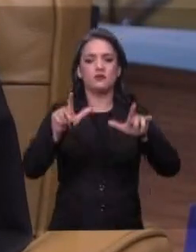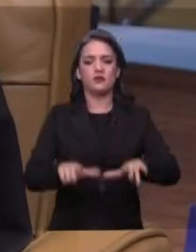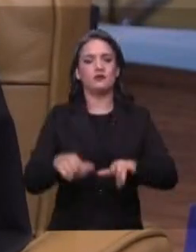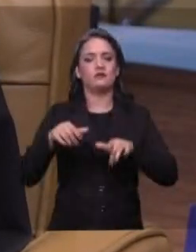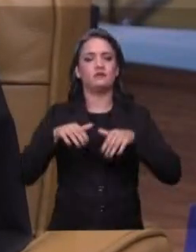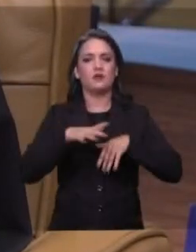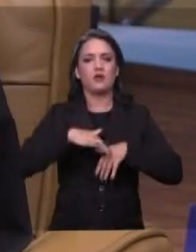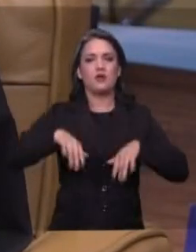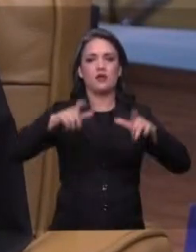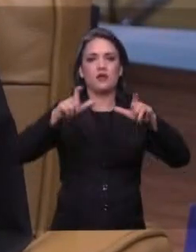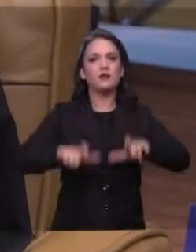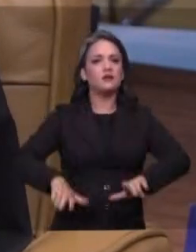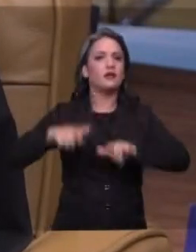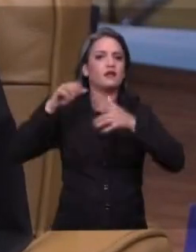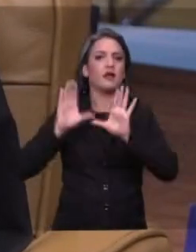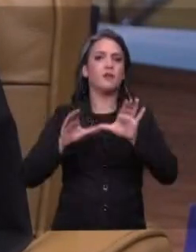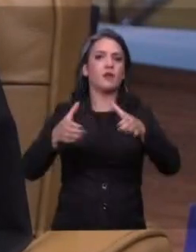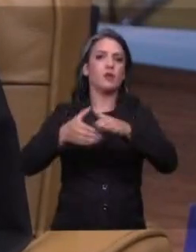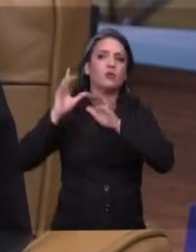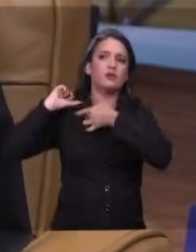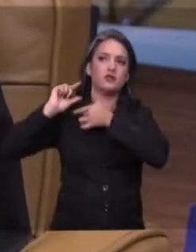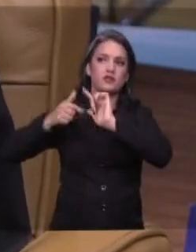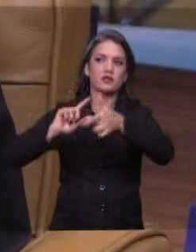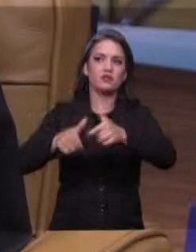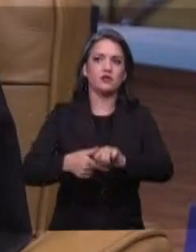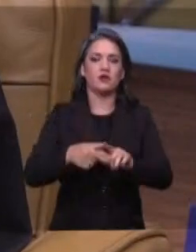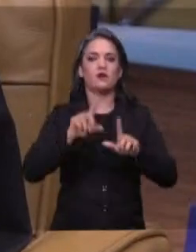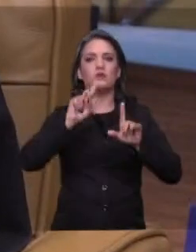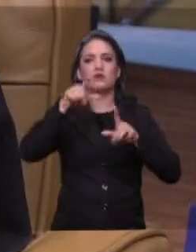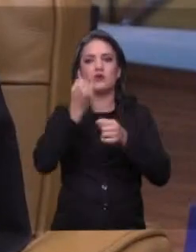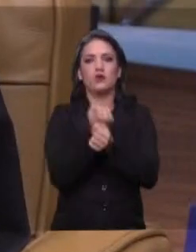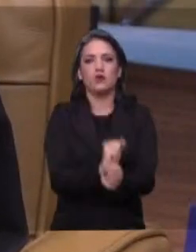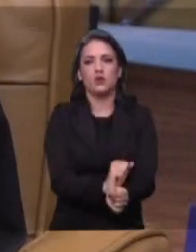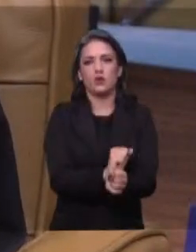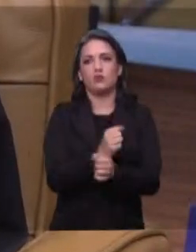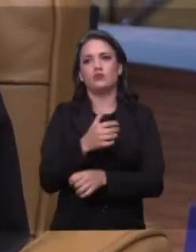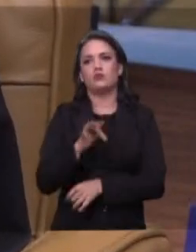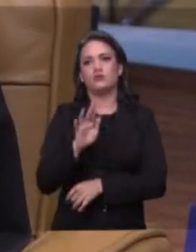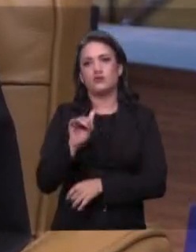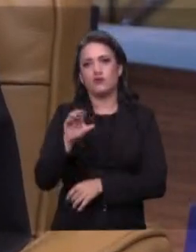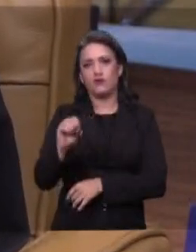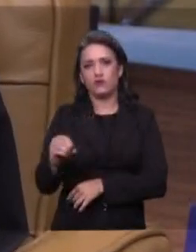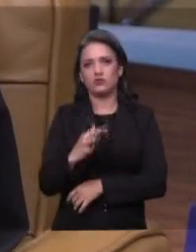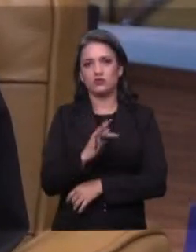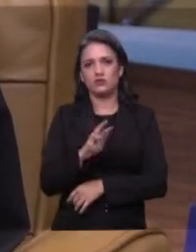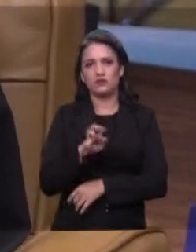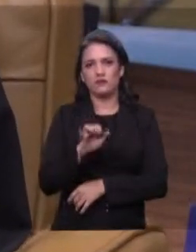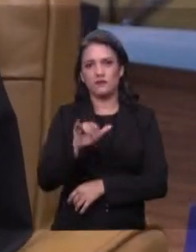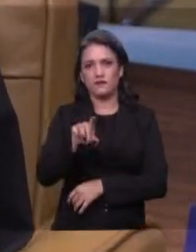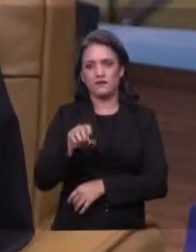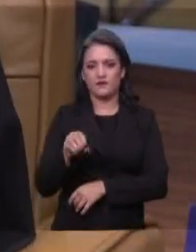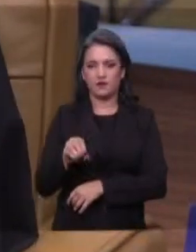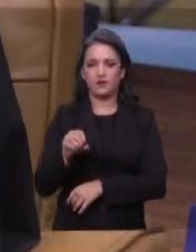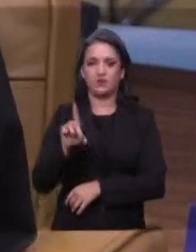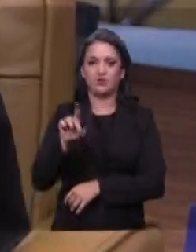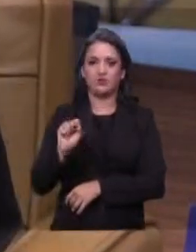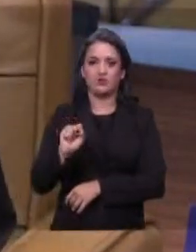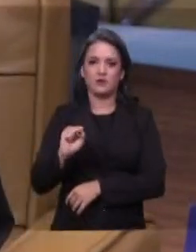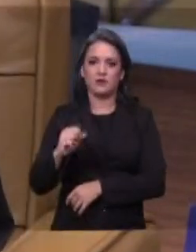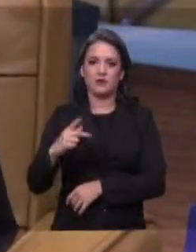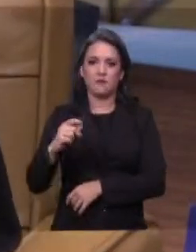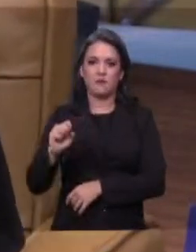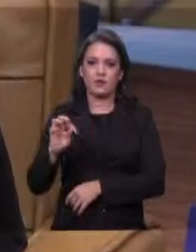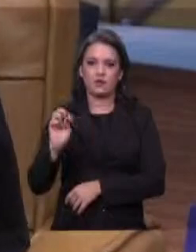tradicionalmente por comunidades remanescentes de quilombos e por fundos de pastos ou fechos de pastos.